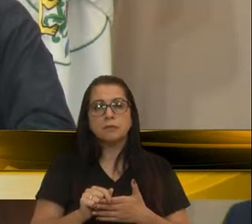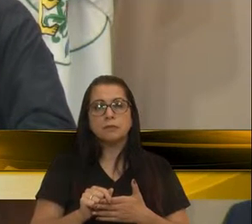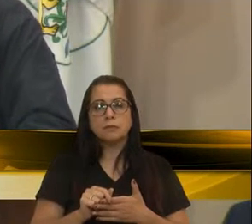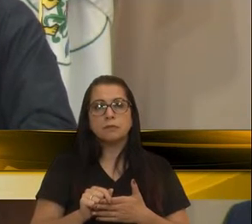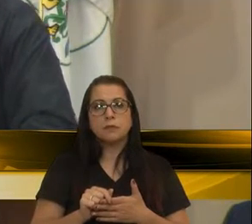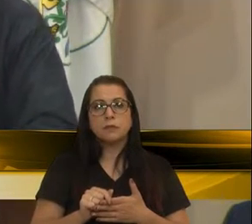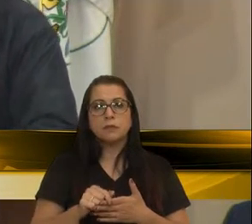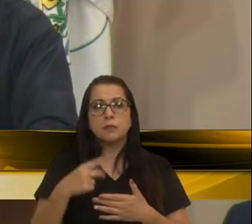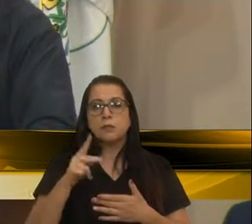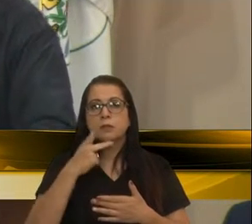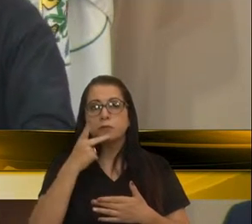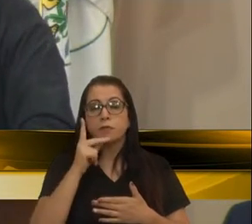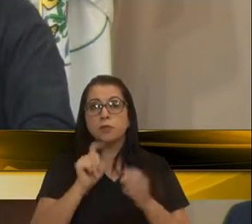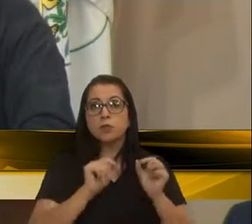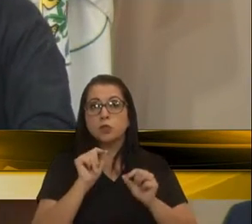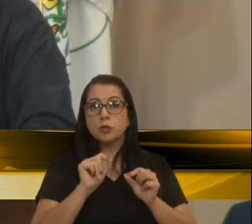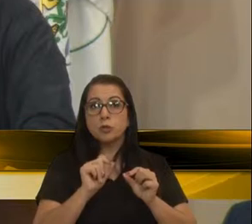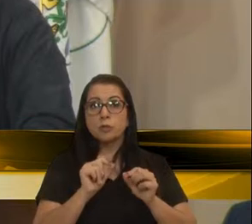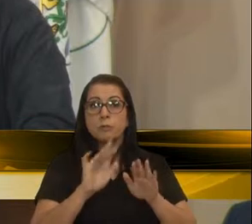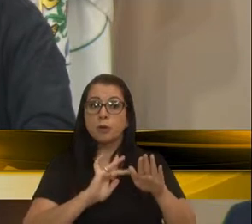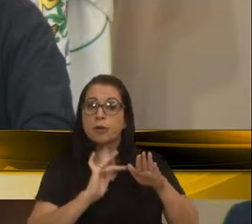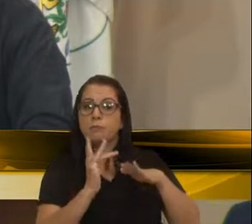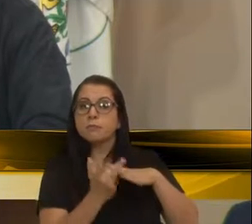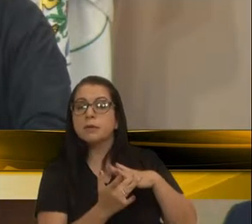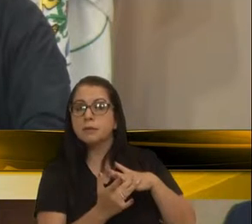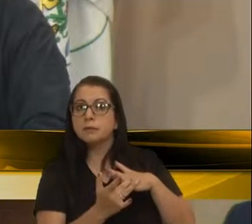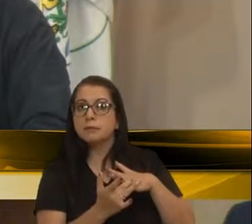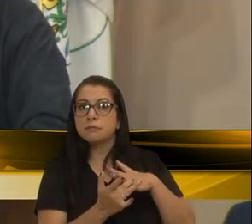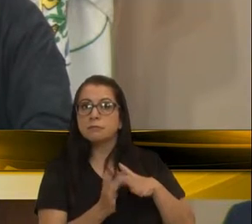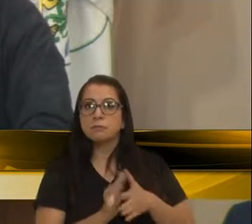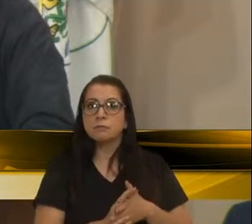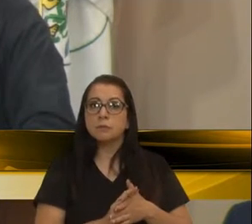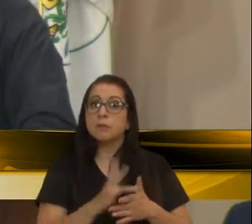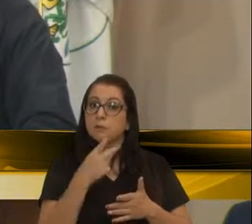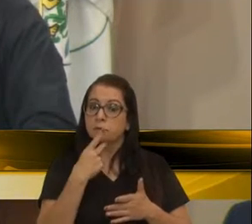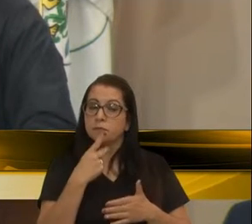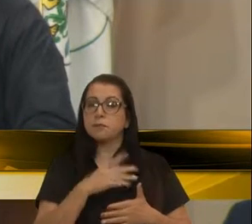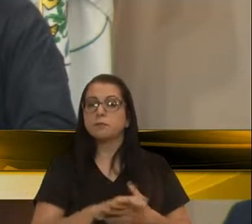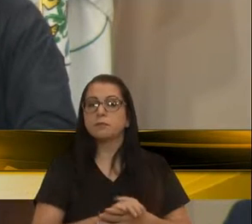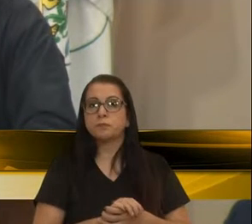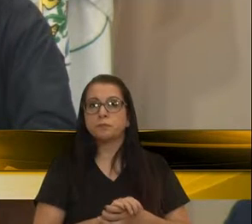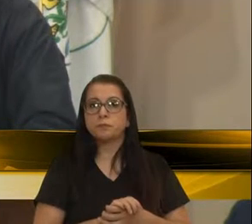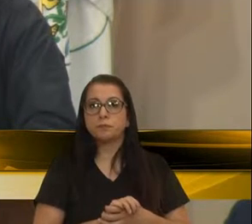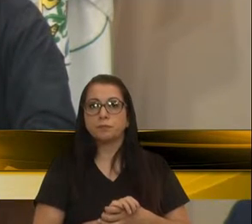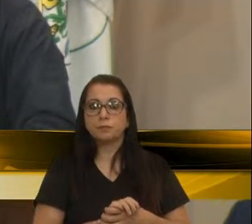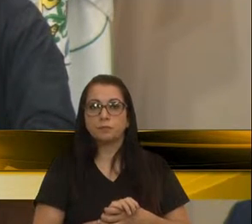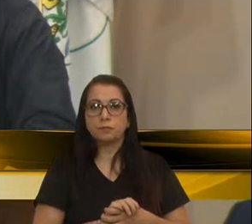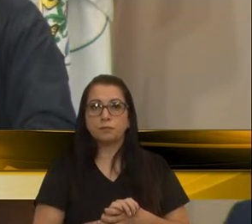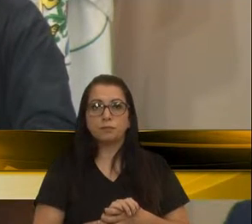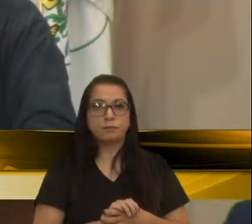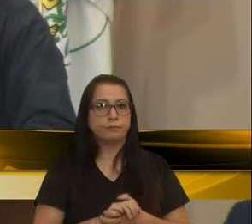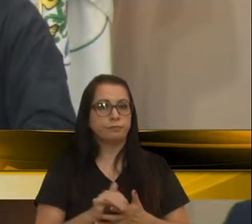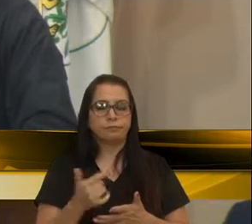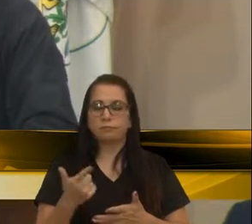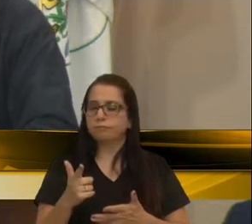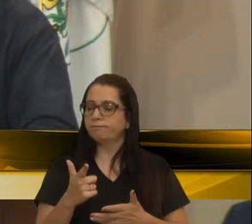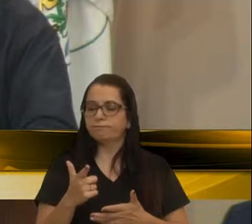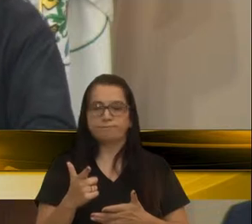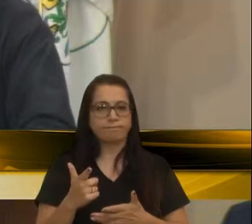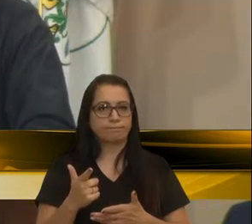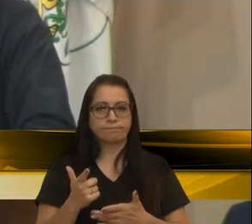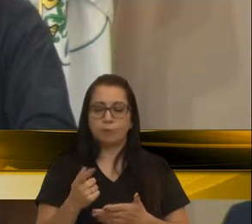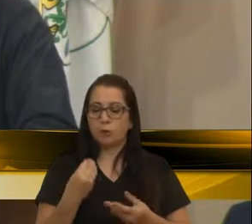a sua fala somente pelo que a imprensa diz, não tem a